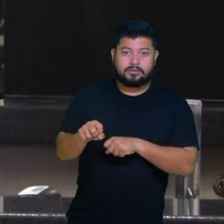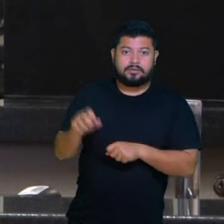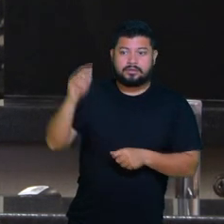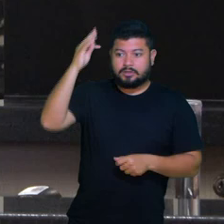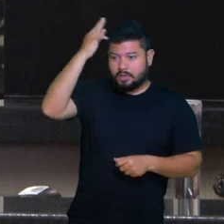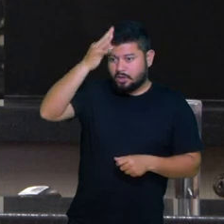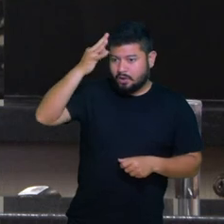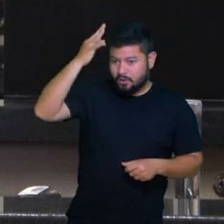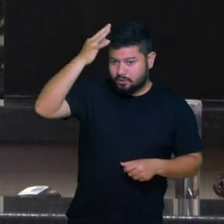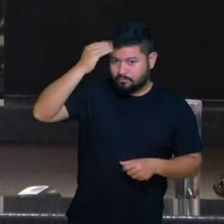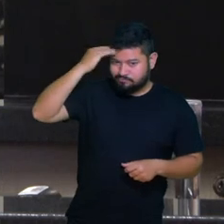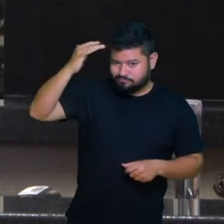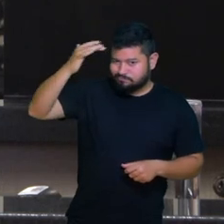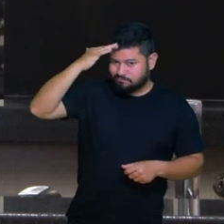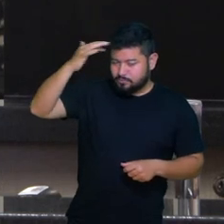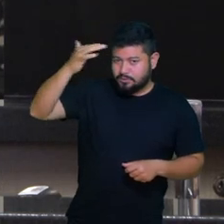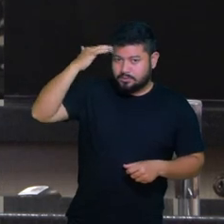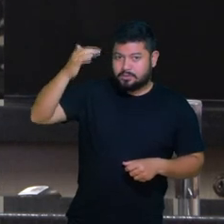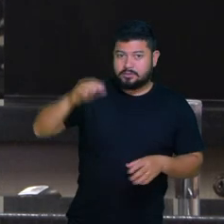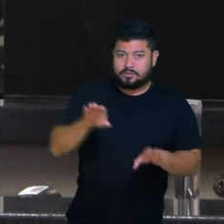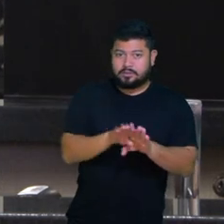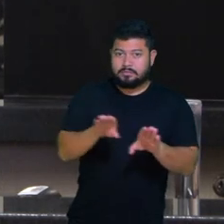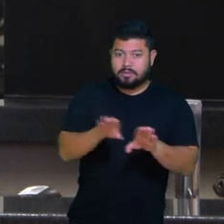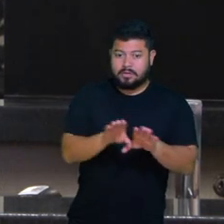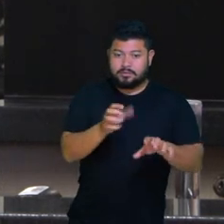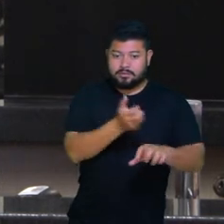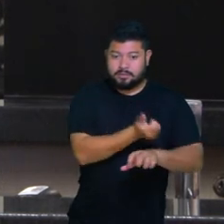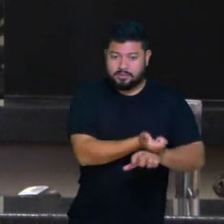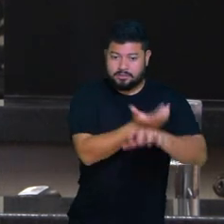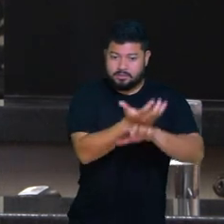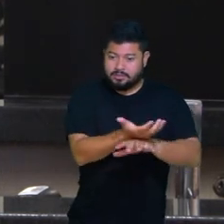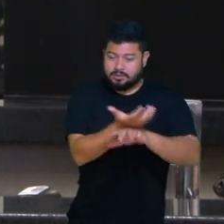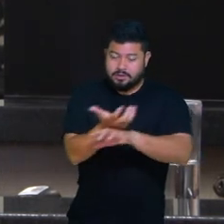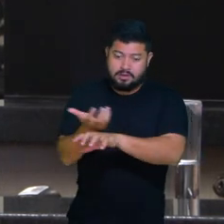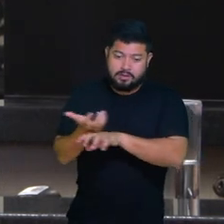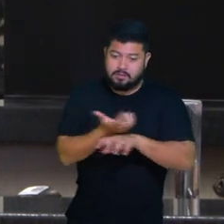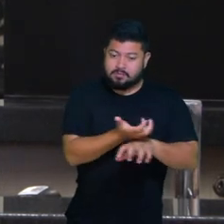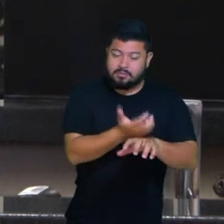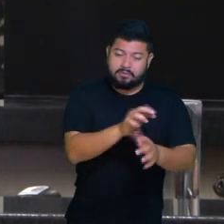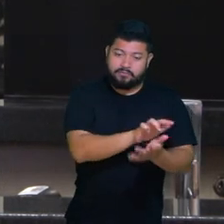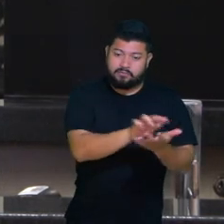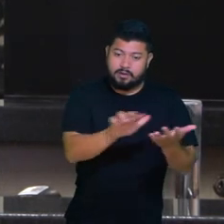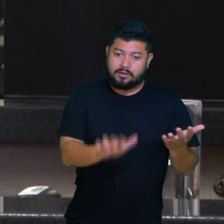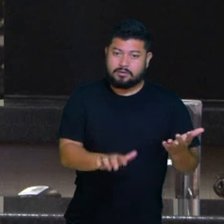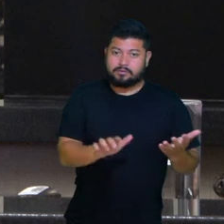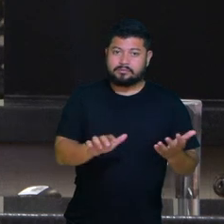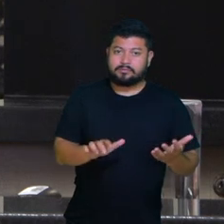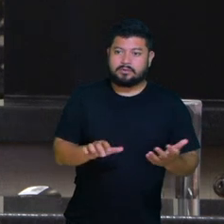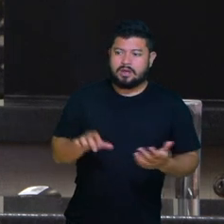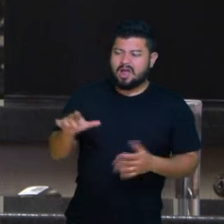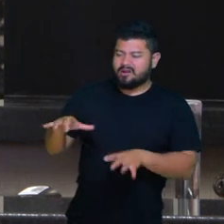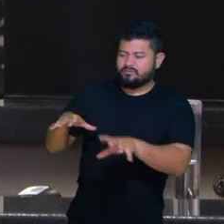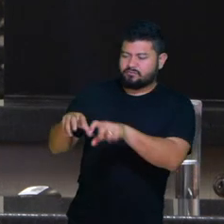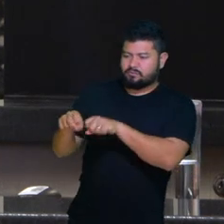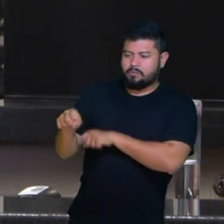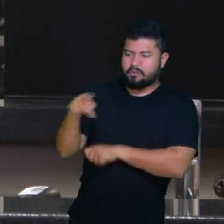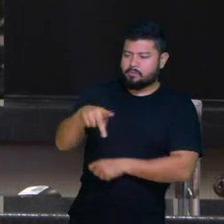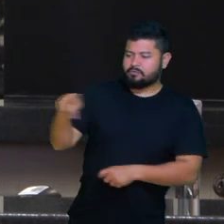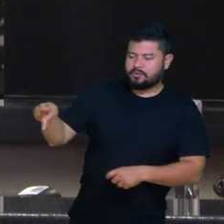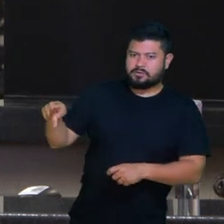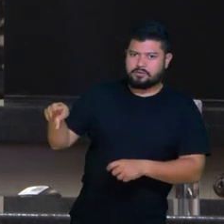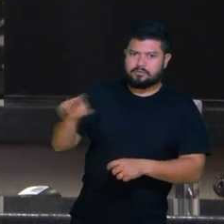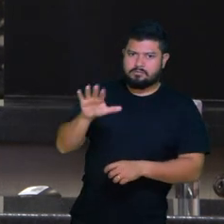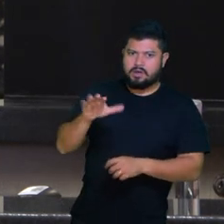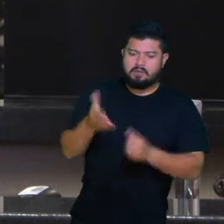interdisciplinar não se forma Professor sem uma sólida formação teórica porque a